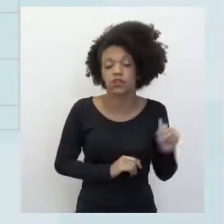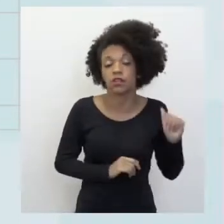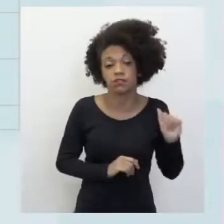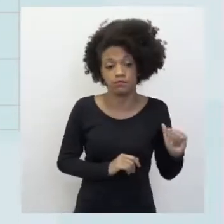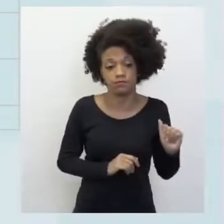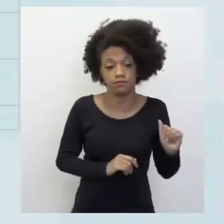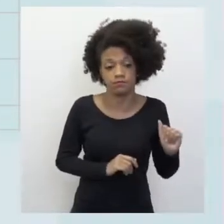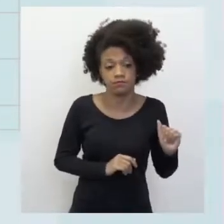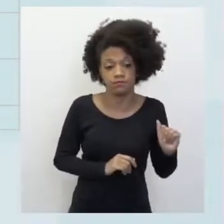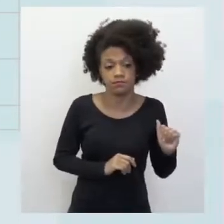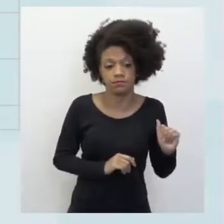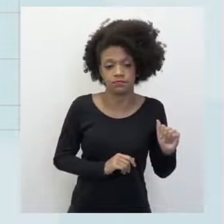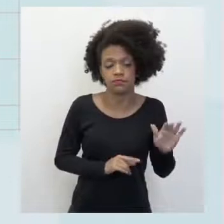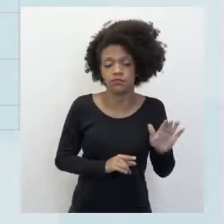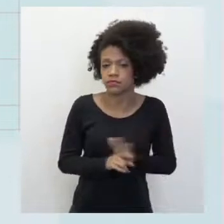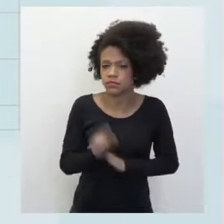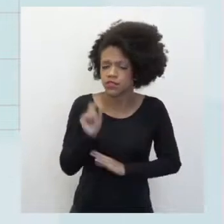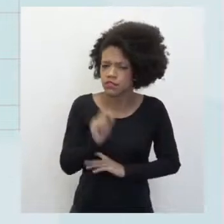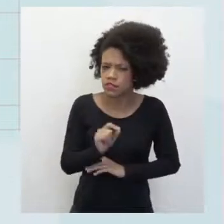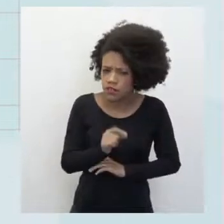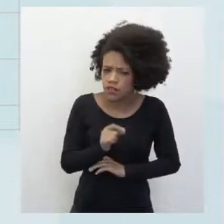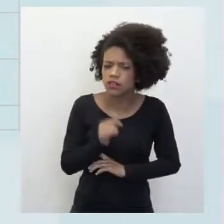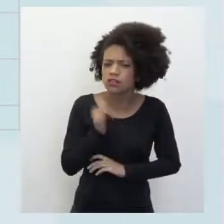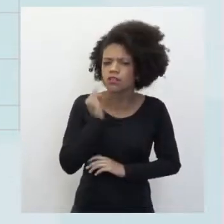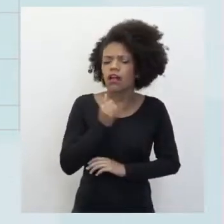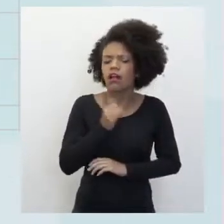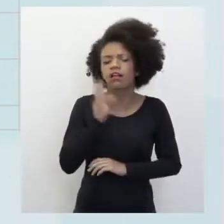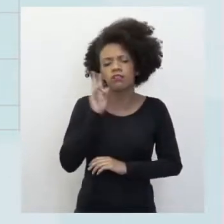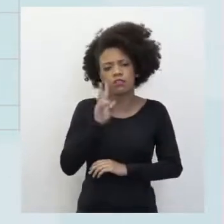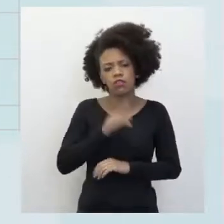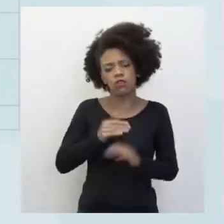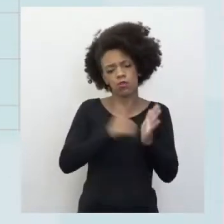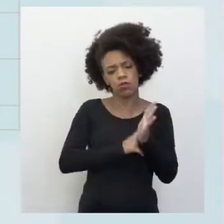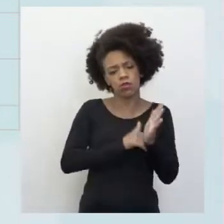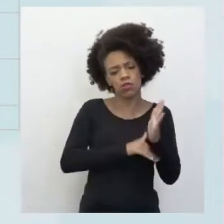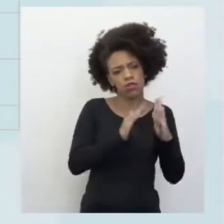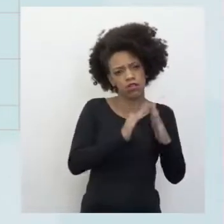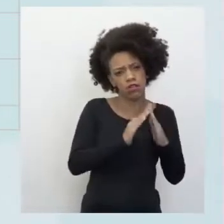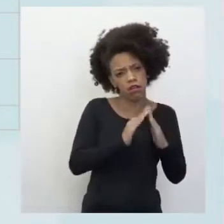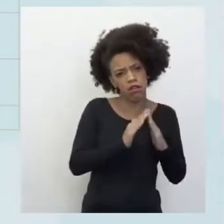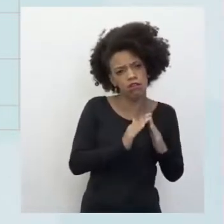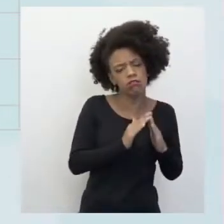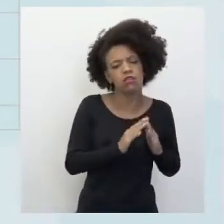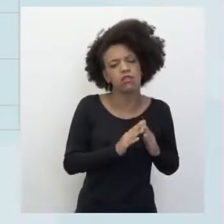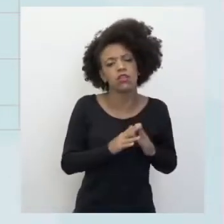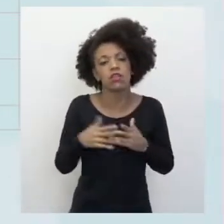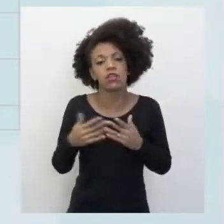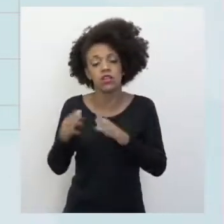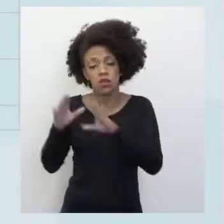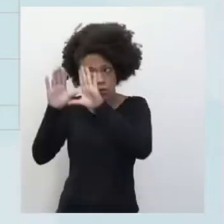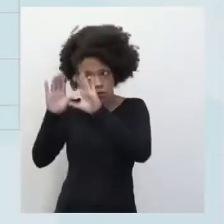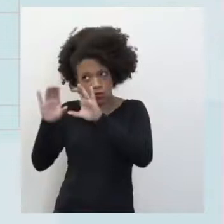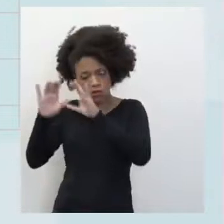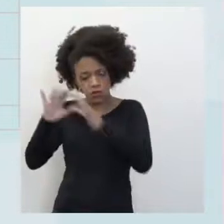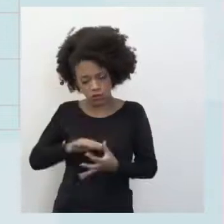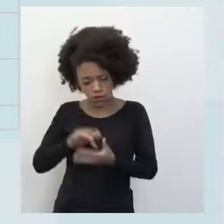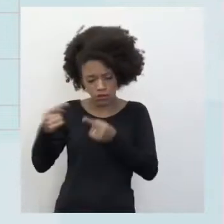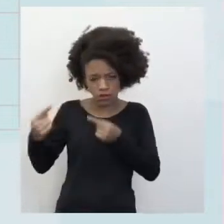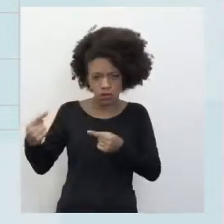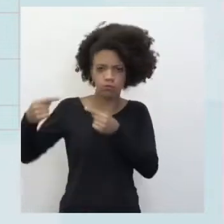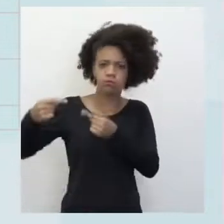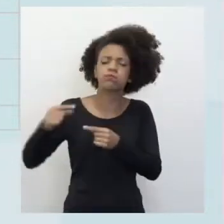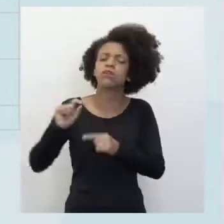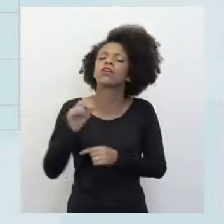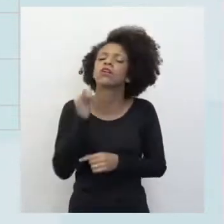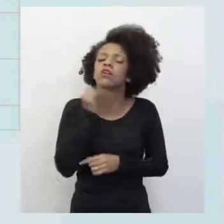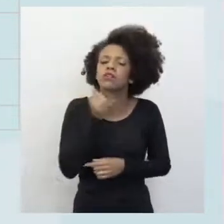ó. Perguntas. Quem conta a história? Os segredos da nossa casa e o céu ameaça a terra. Quem conta essa história?